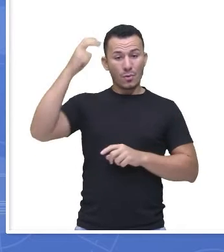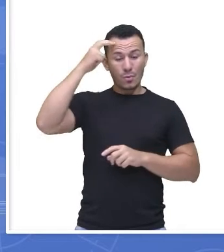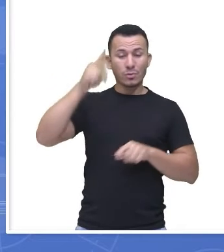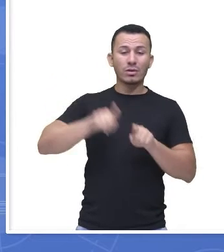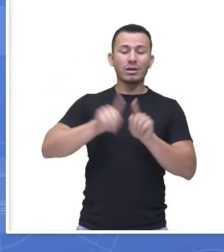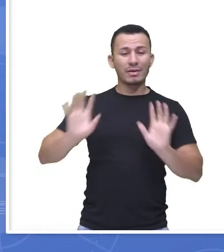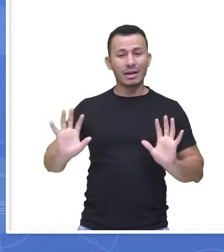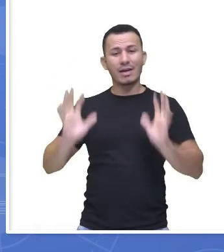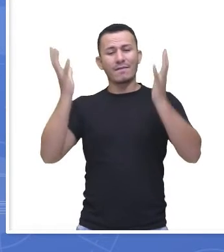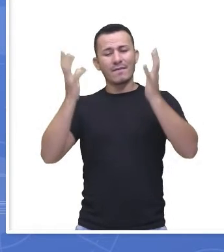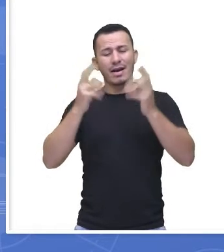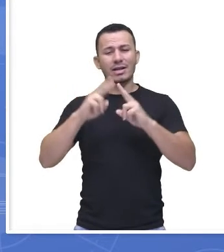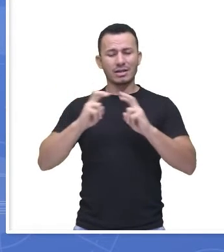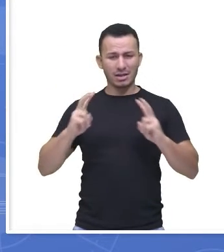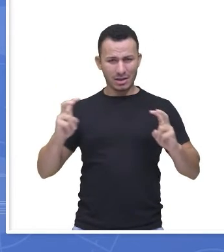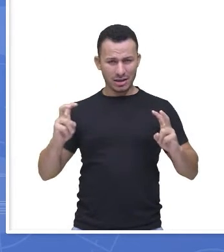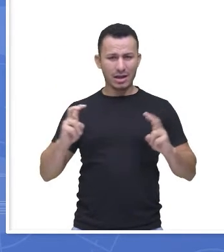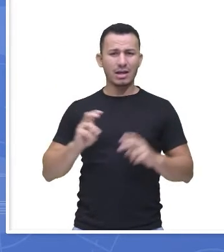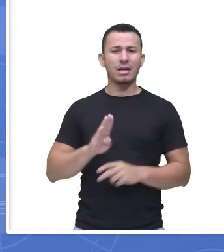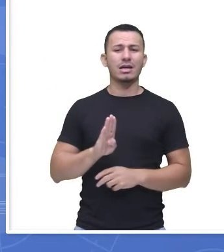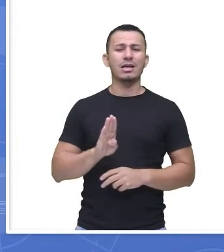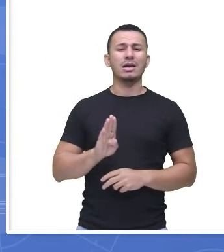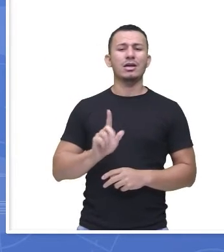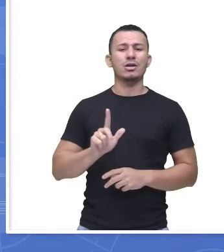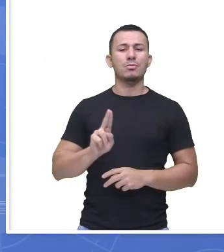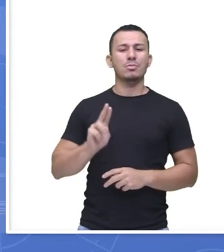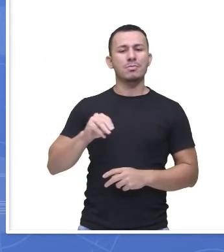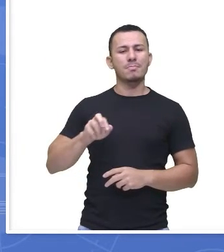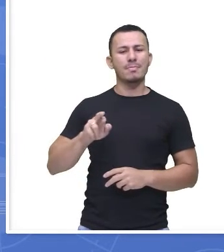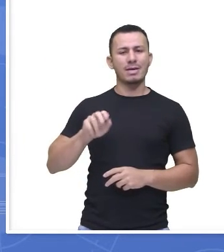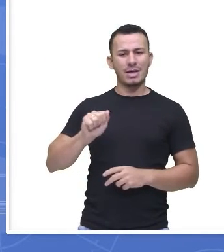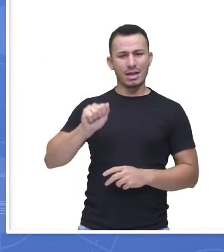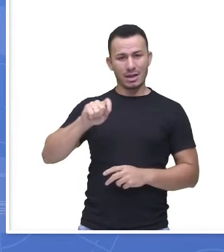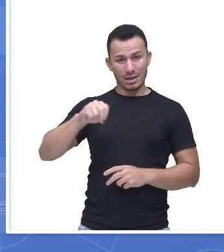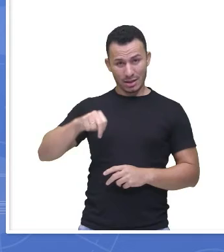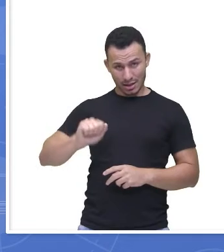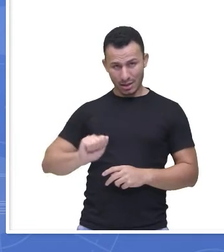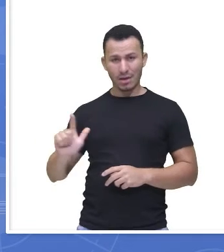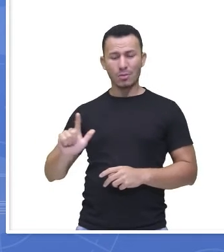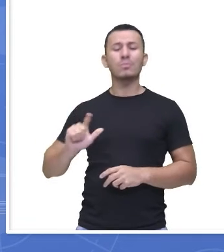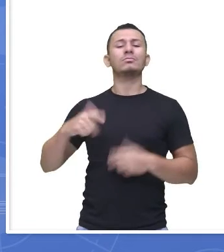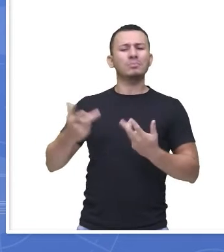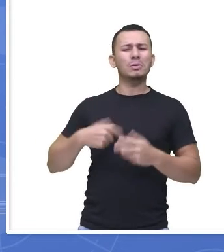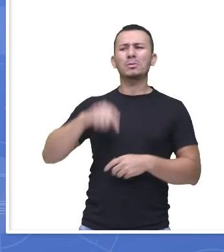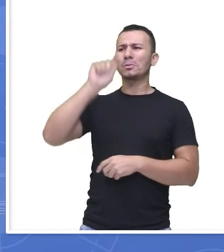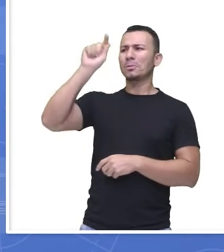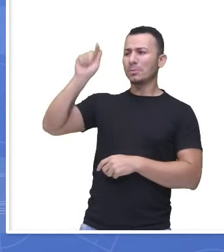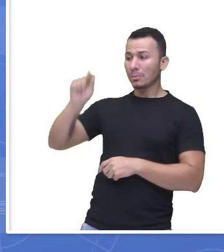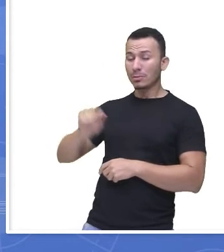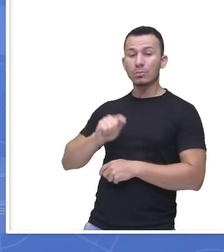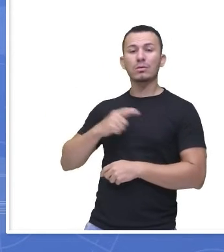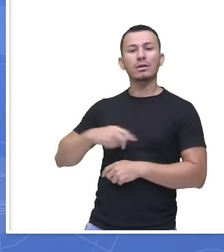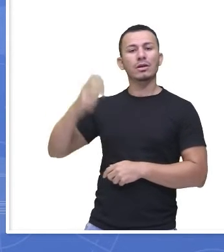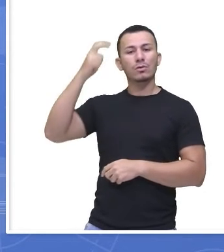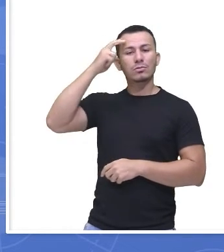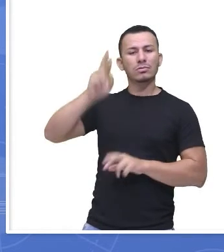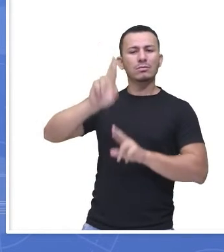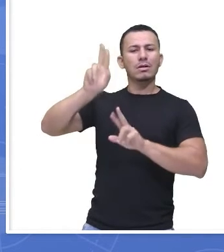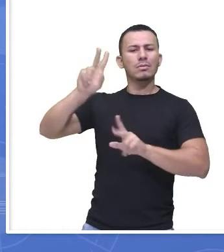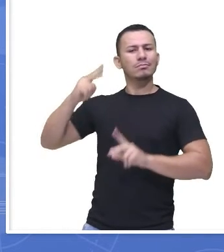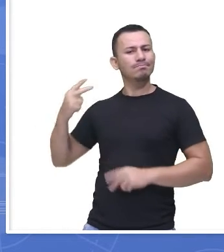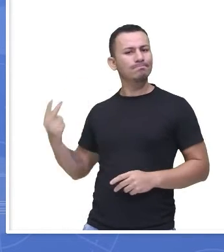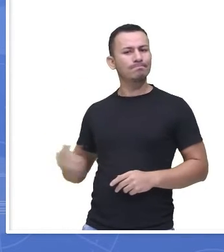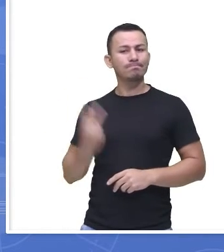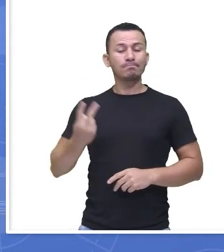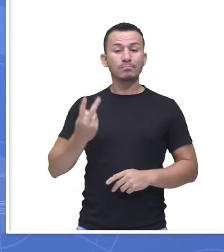Santa Catarina, lá em Blumenau, né? Então vejam, o Brasil é um país rico, muito rico culturalmente. E é